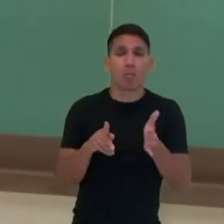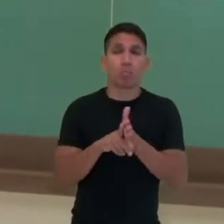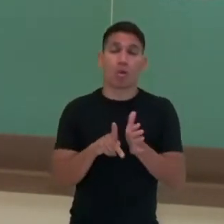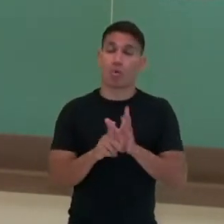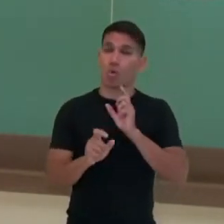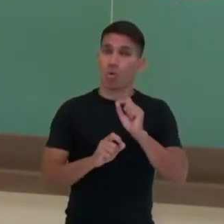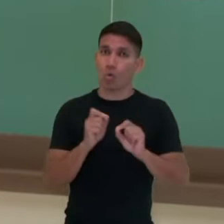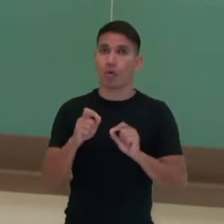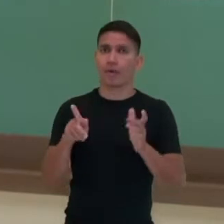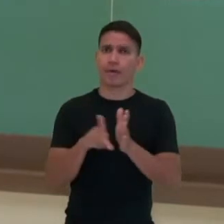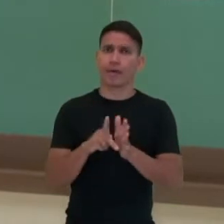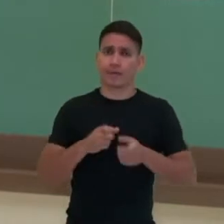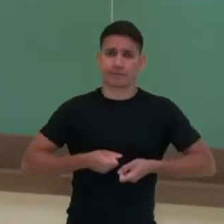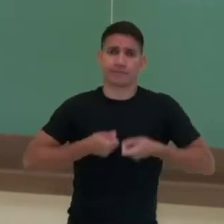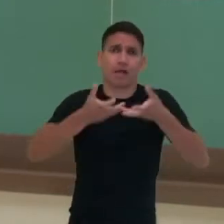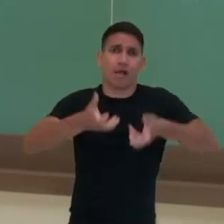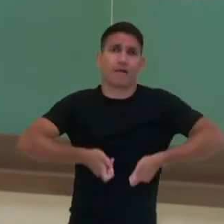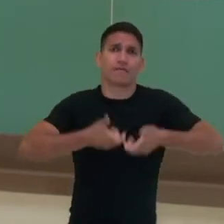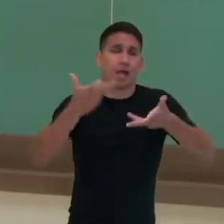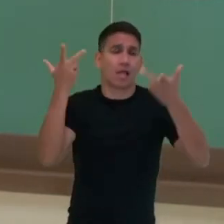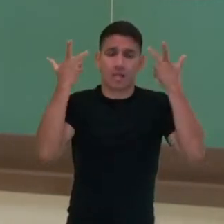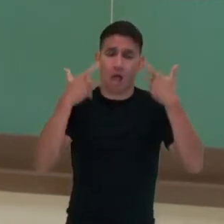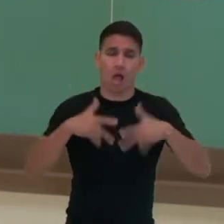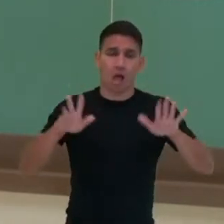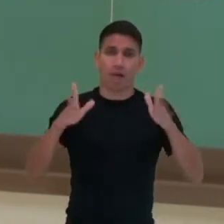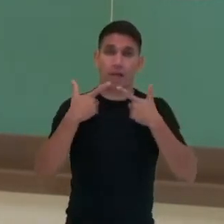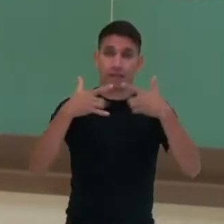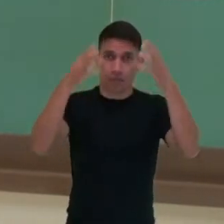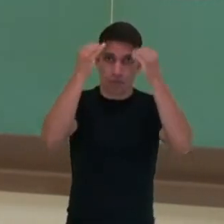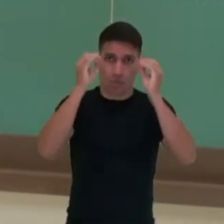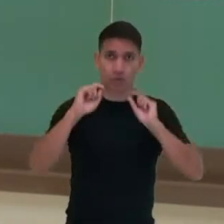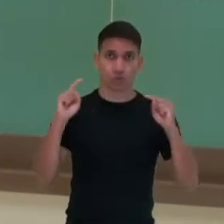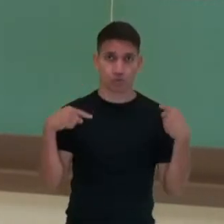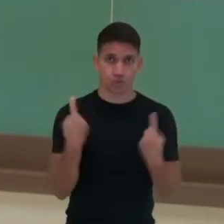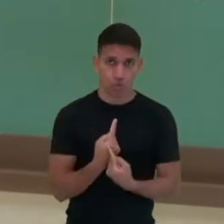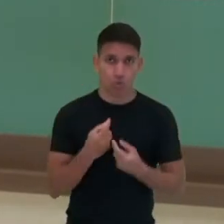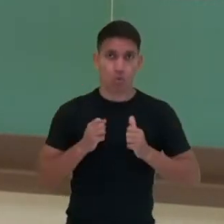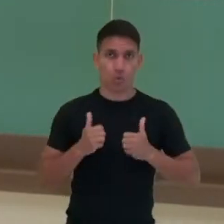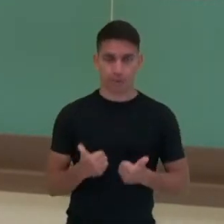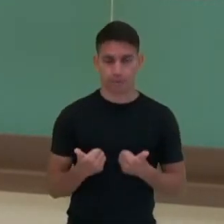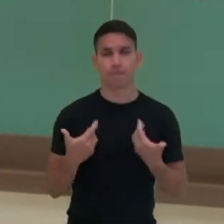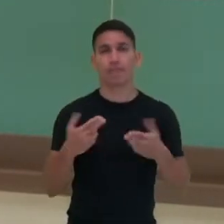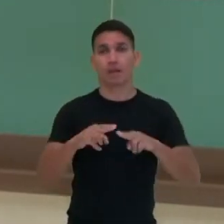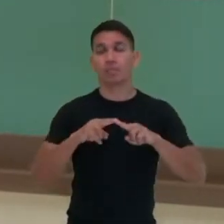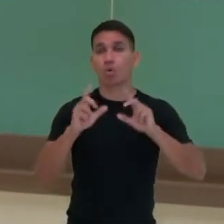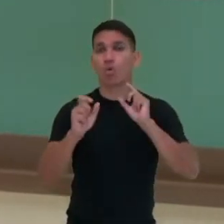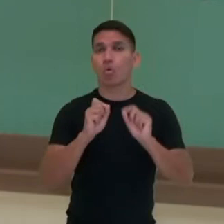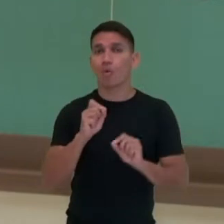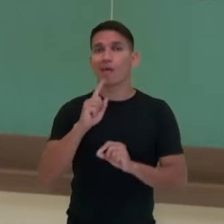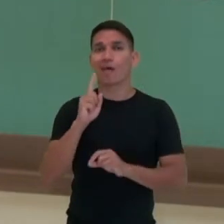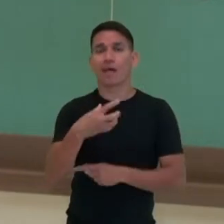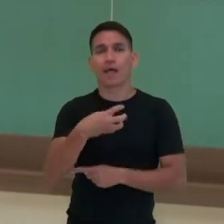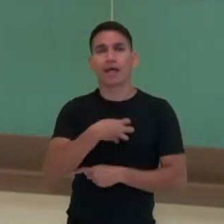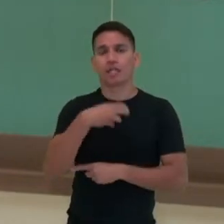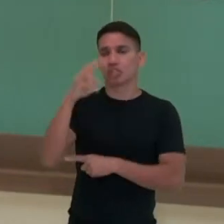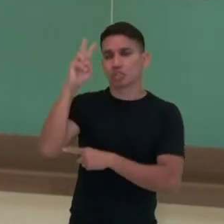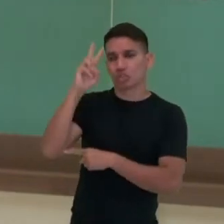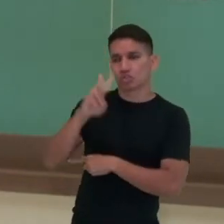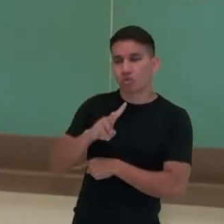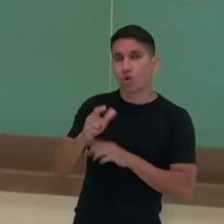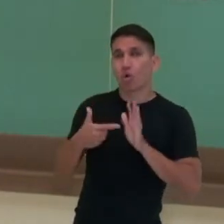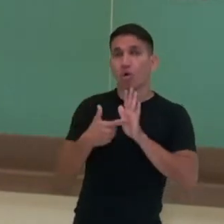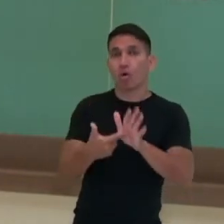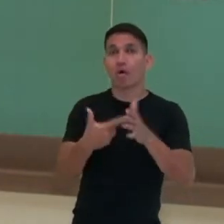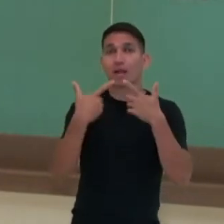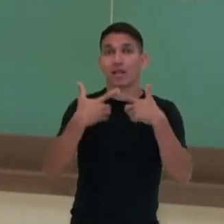fala fazem parte isso já da nossa linguagem, certo? Então, são histórias então, né, de